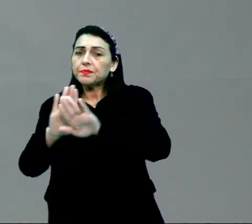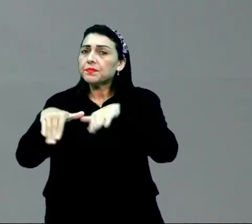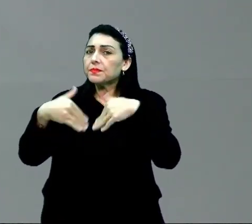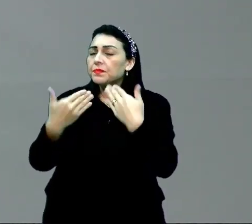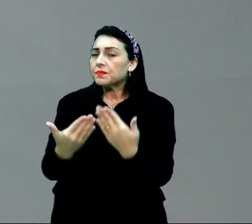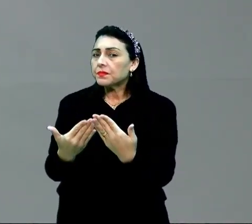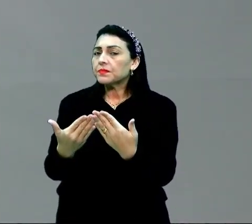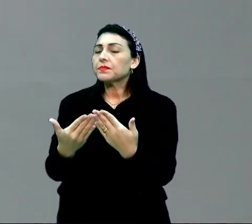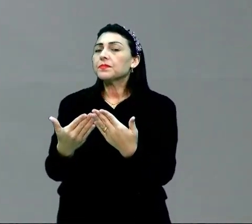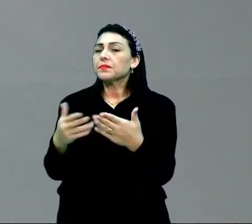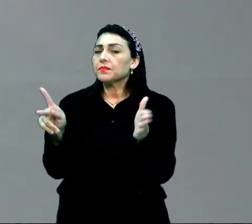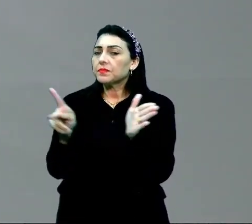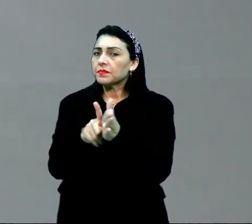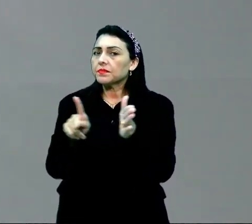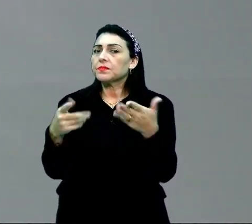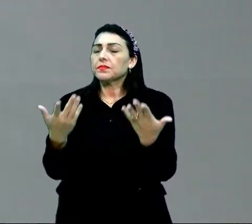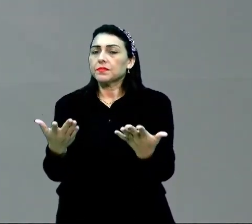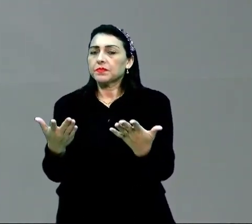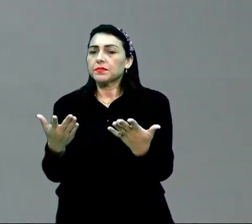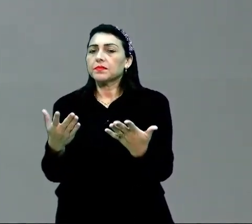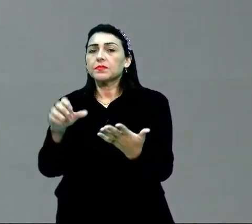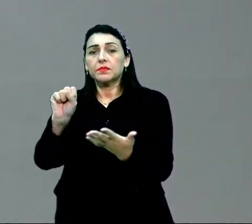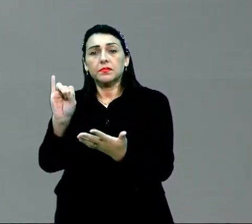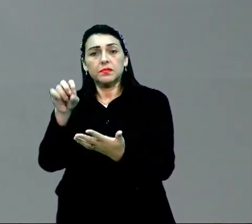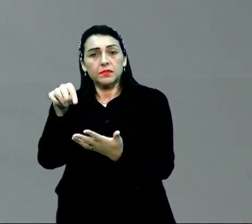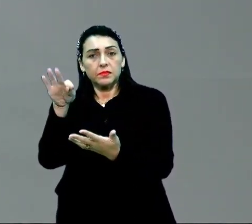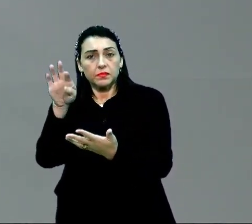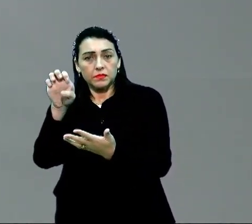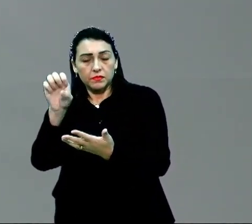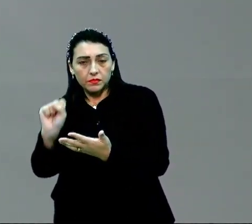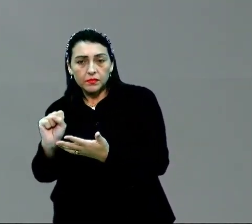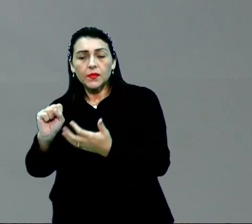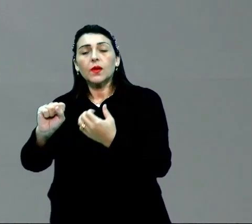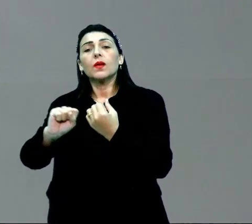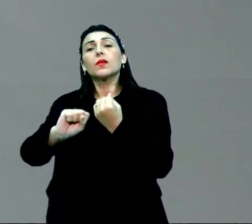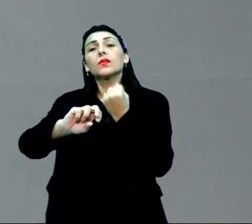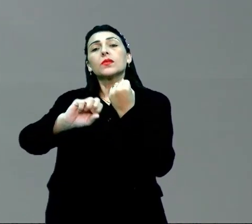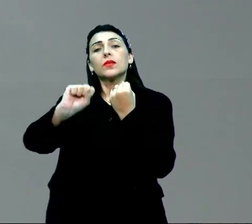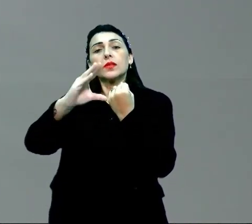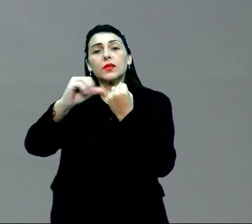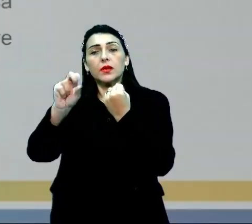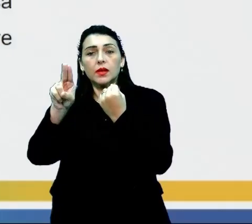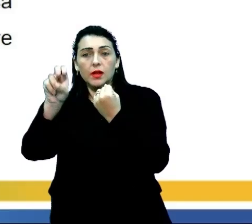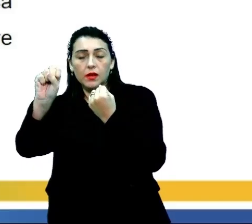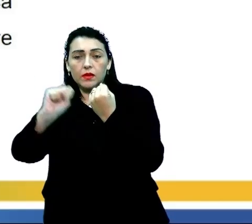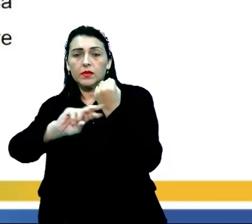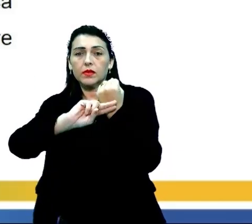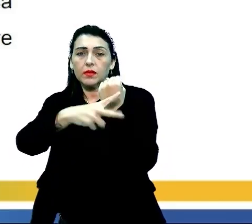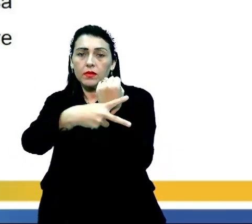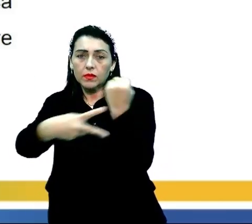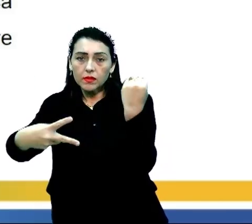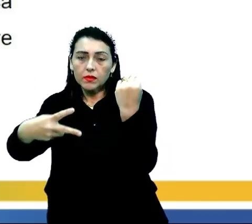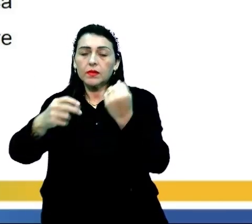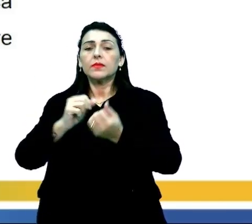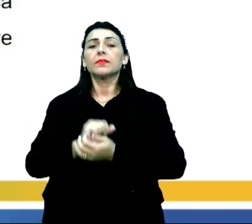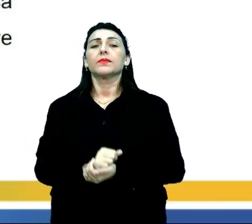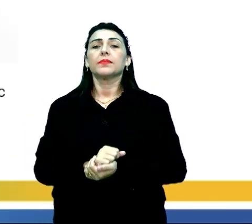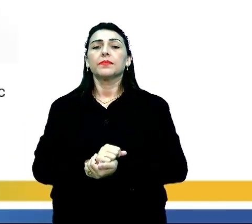sua especialidade? A de síntese ou a de causa e consequência? Tá ok?